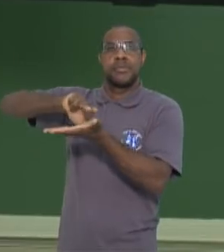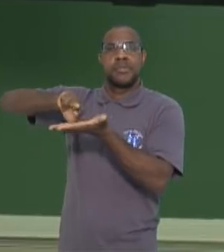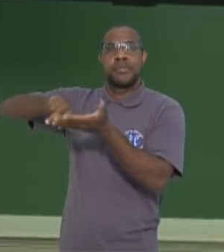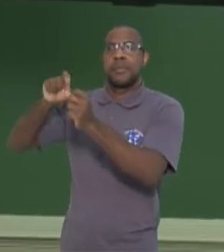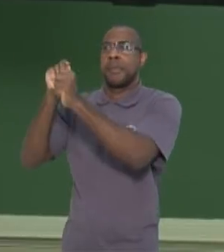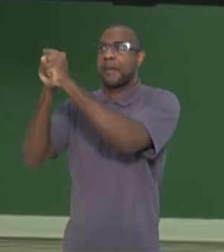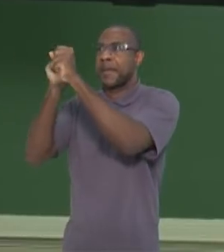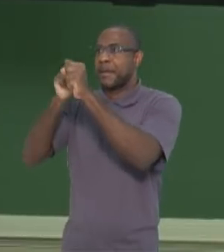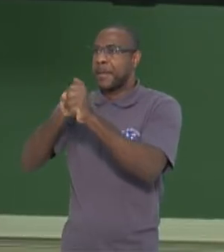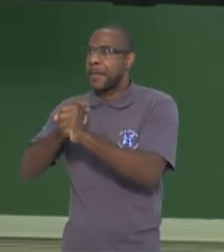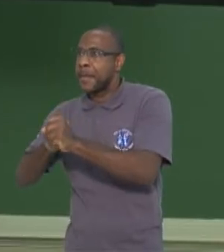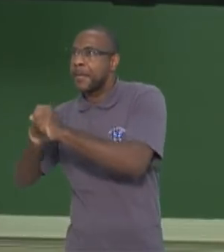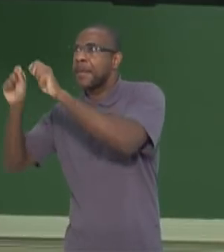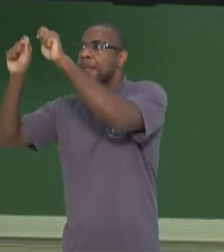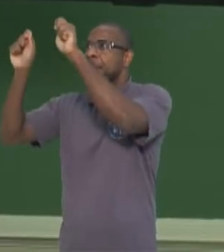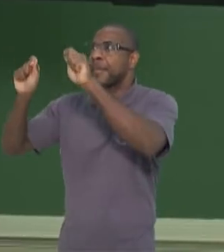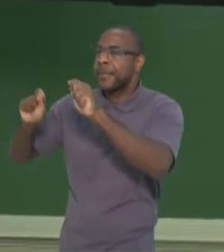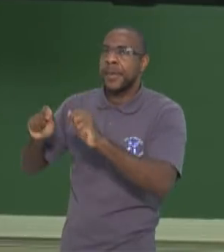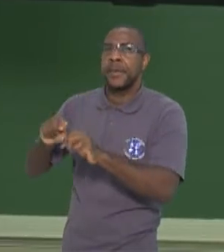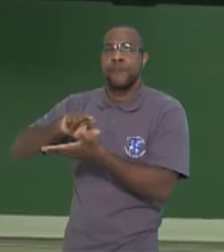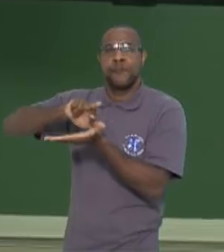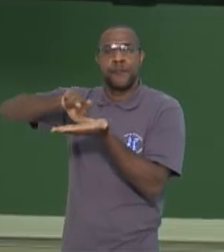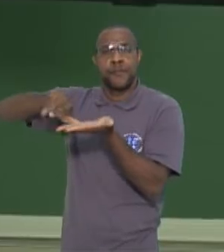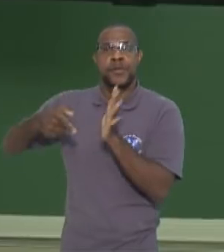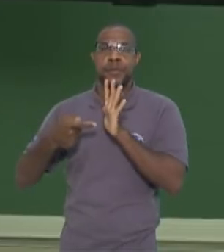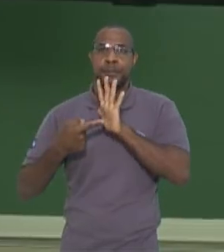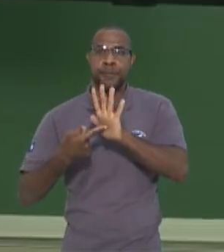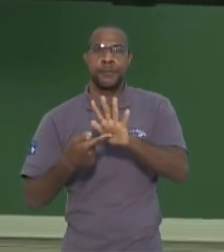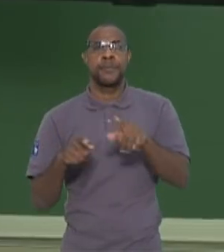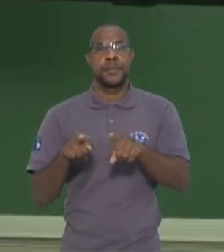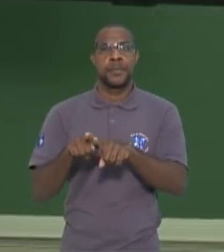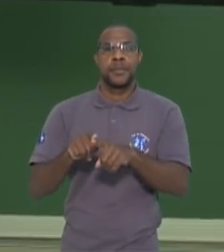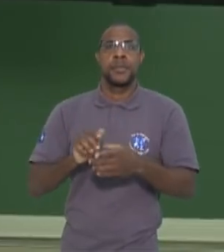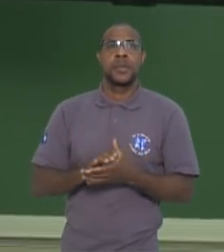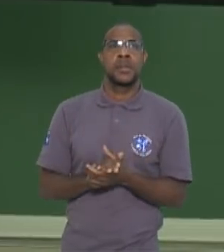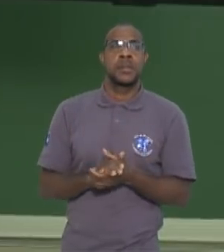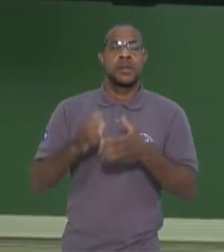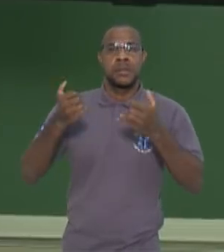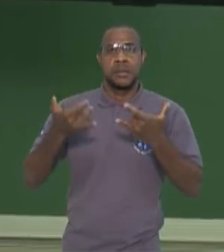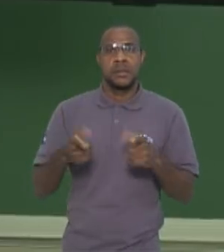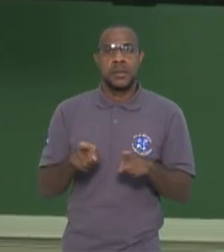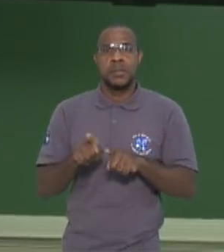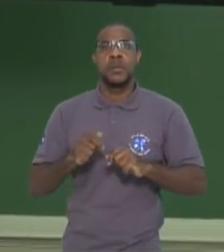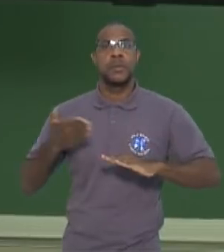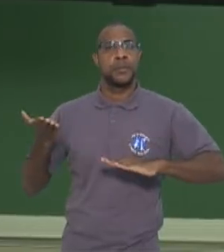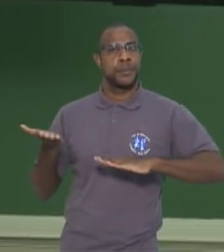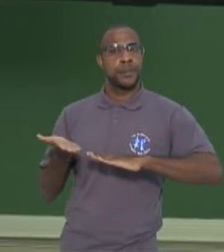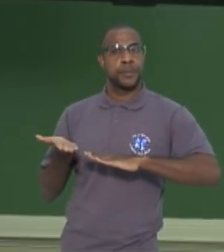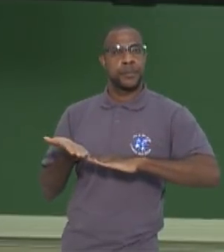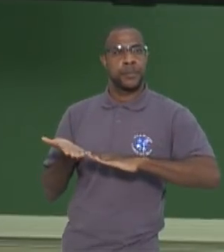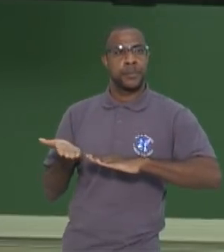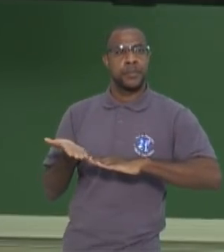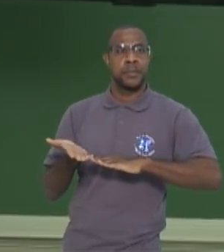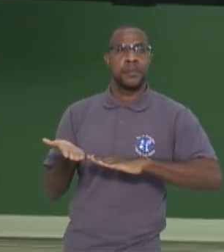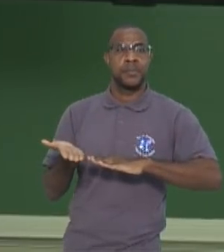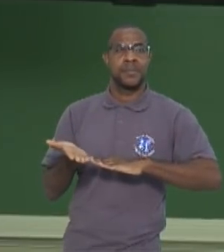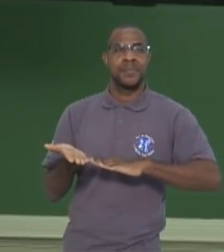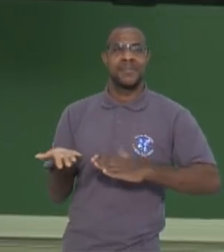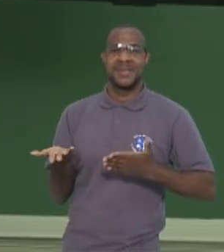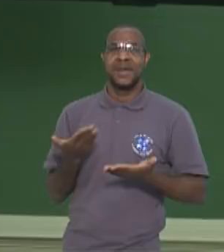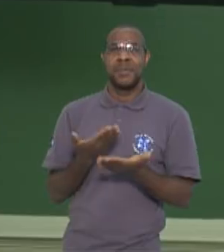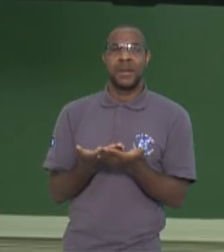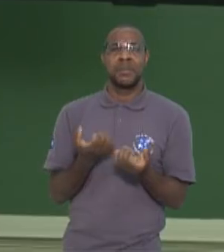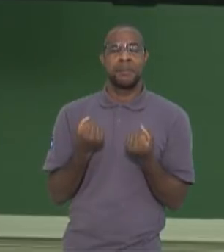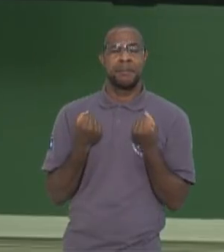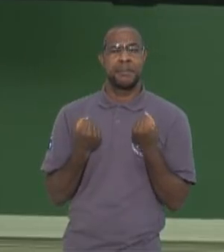aulas. E daí eu falei para vocês sobre contemporâneo, e acabou ficando uma aula bem pesada, porque esse assunto é